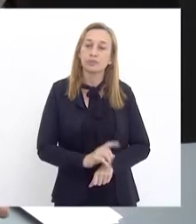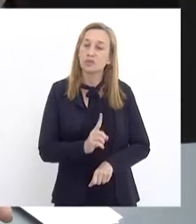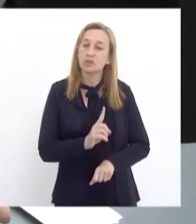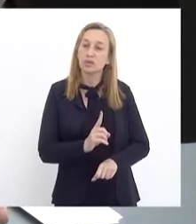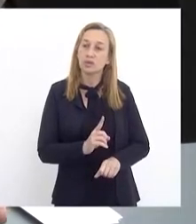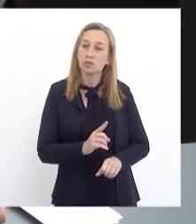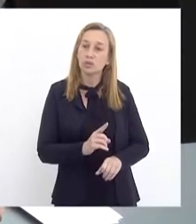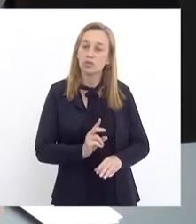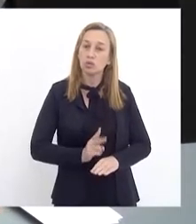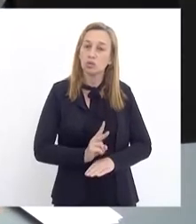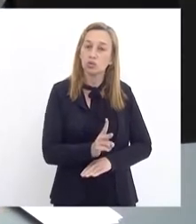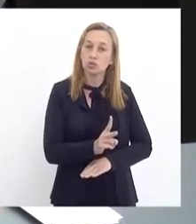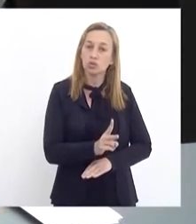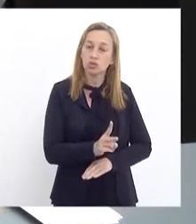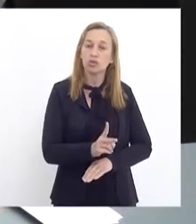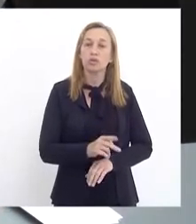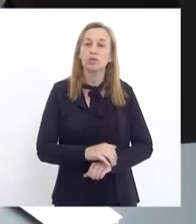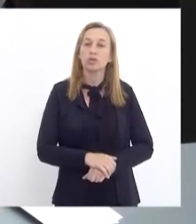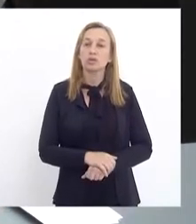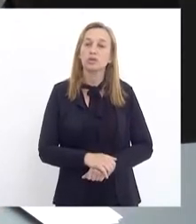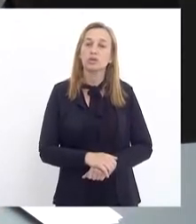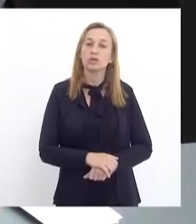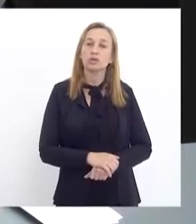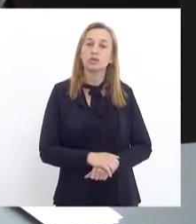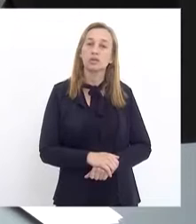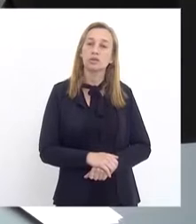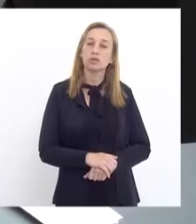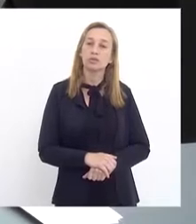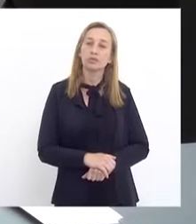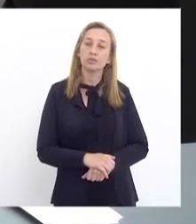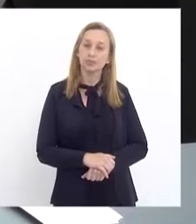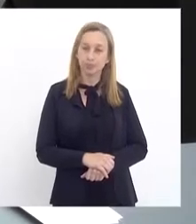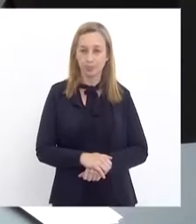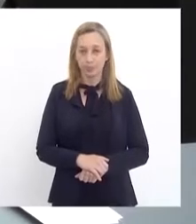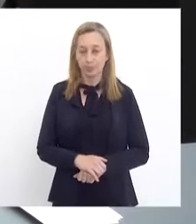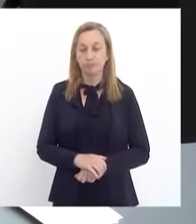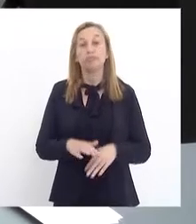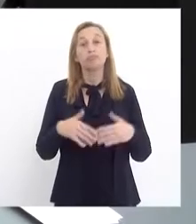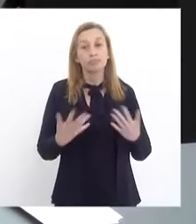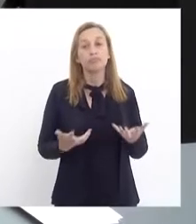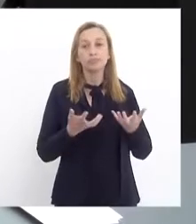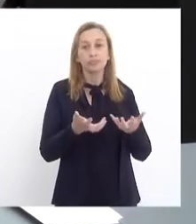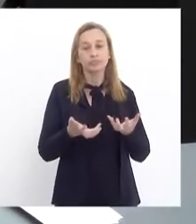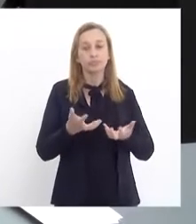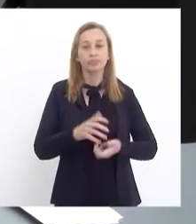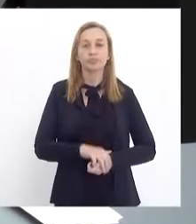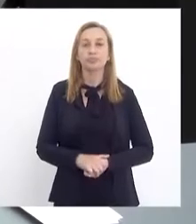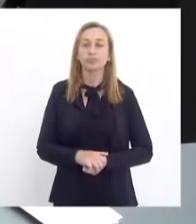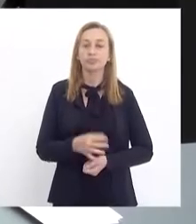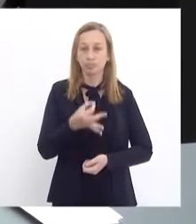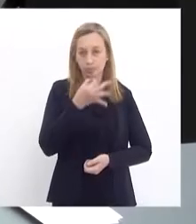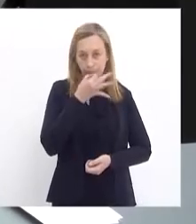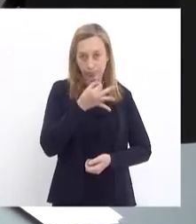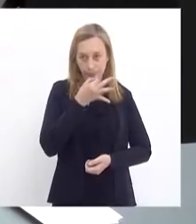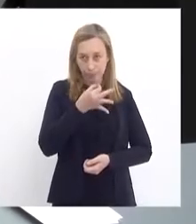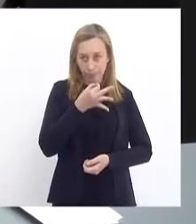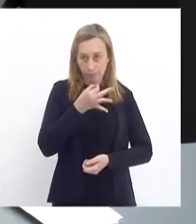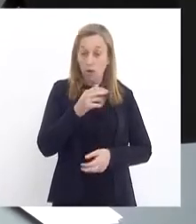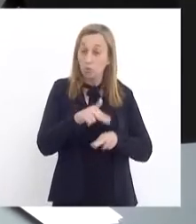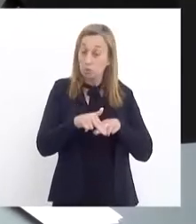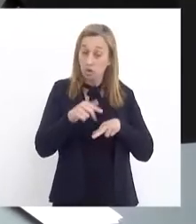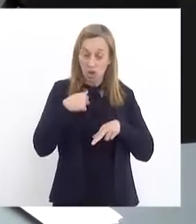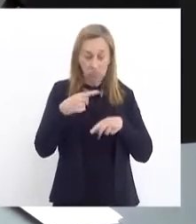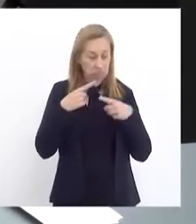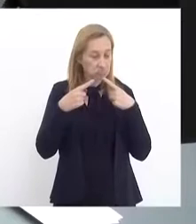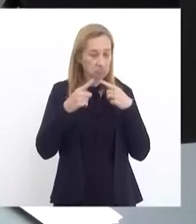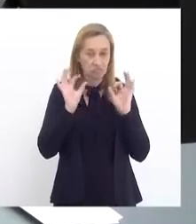prossiga. Né? Faz com que ele não prossiga. Então, eu queria dar uma sugestão, por isso que eu não estou nem discutindo,